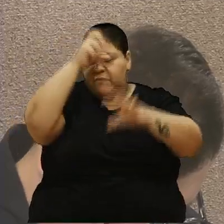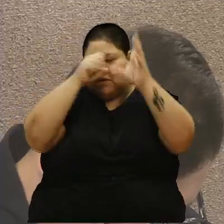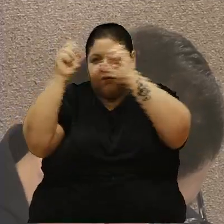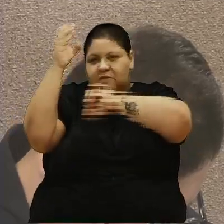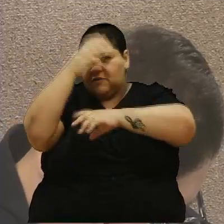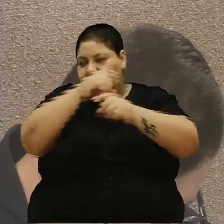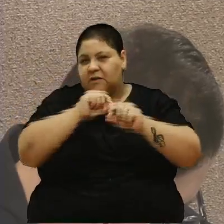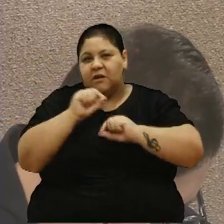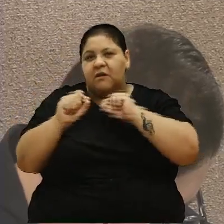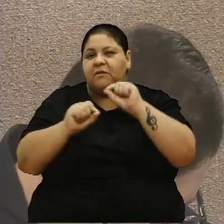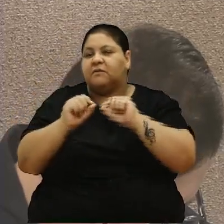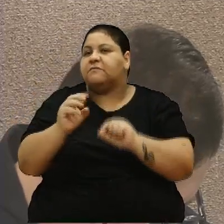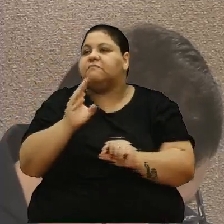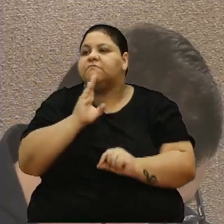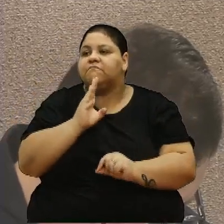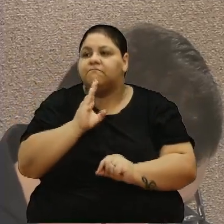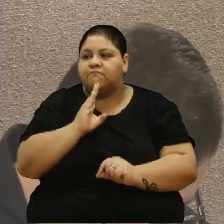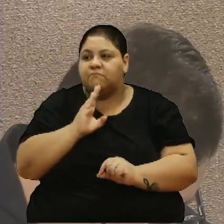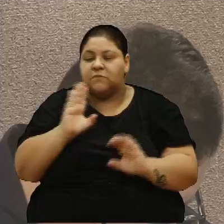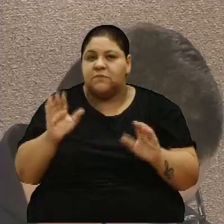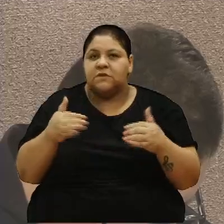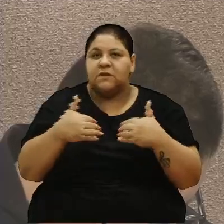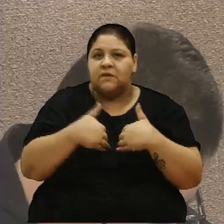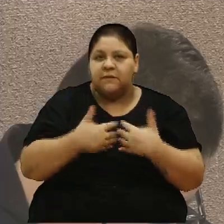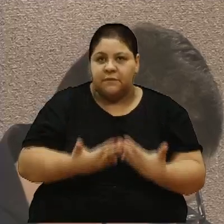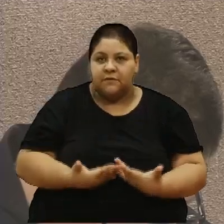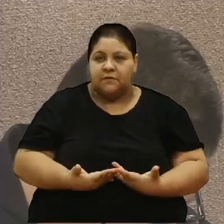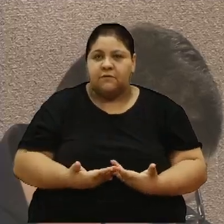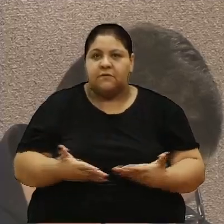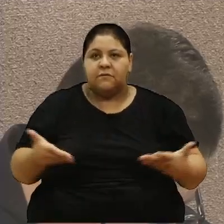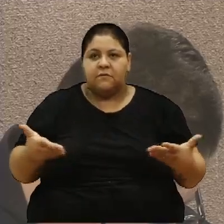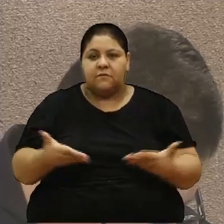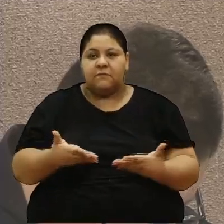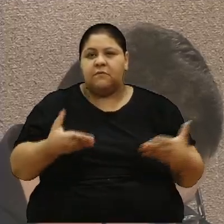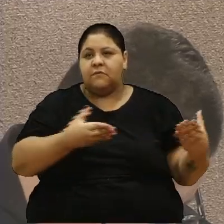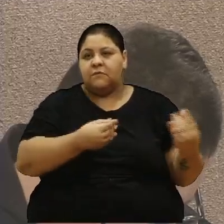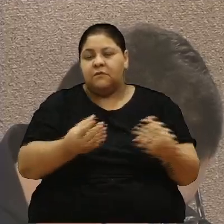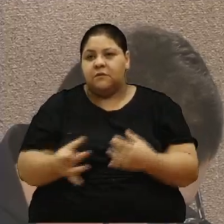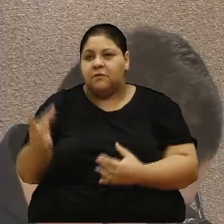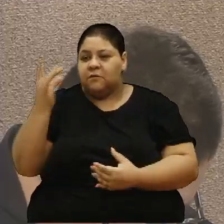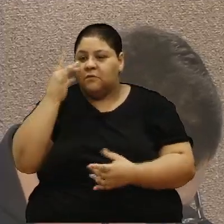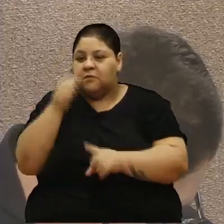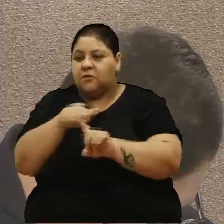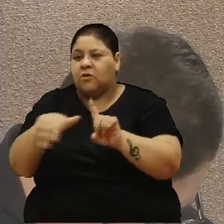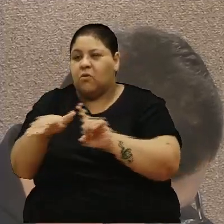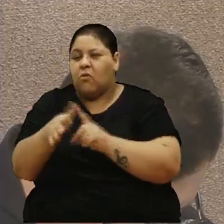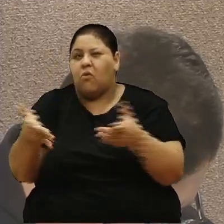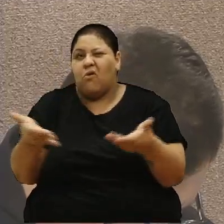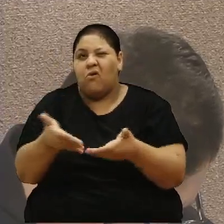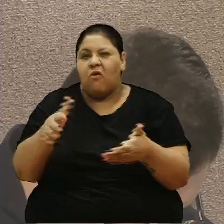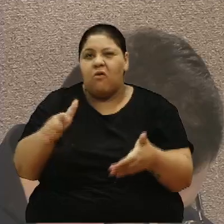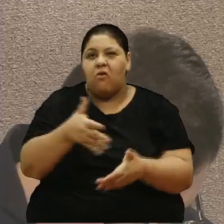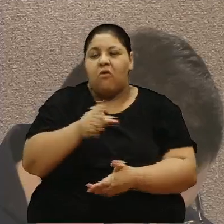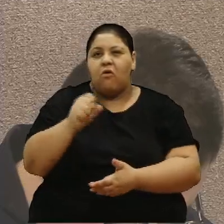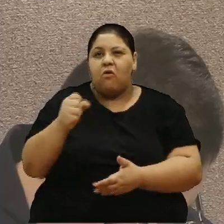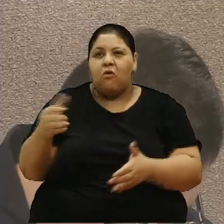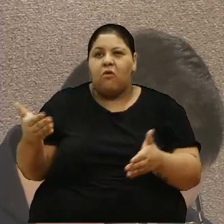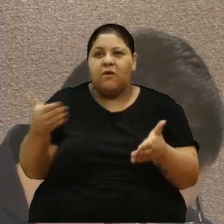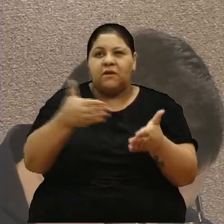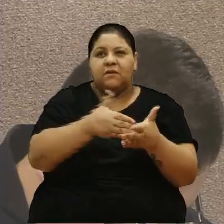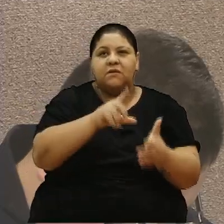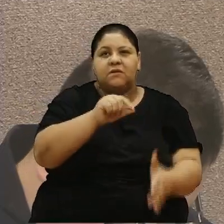Para aqueles que não conhecem a respeito do autismo, está muito presente na nossa sociedade. Hoje, cerca de 8 a